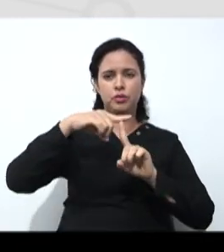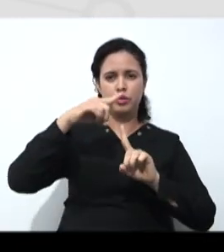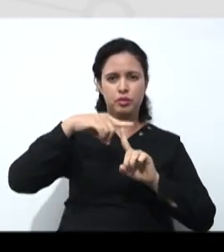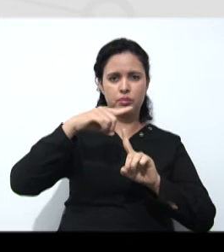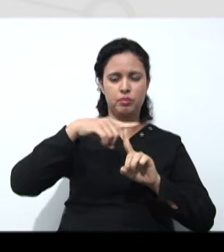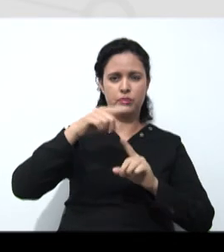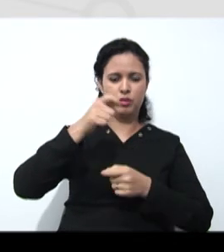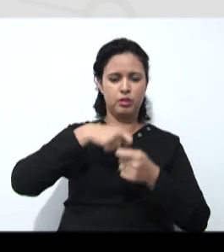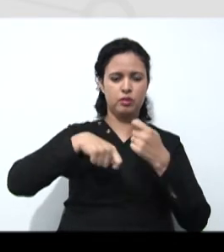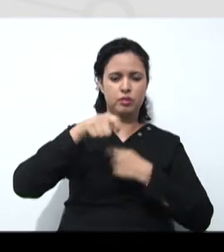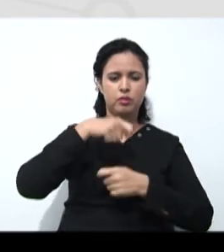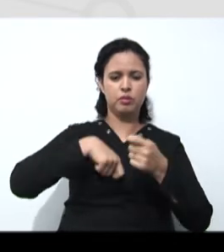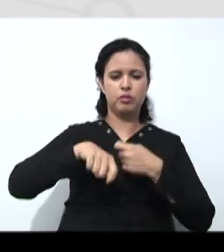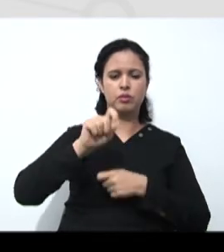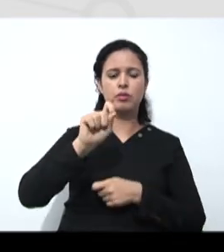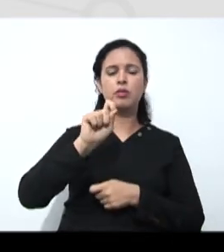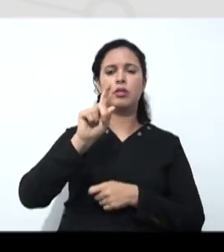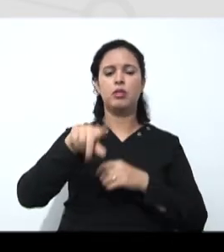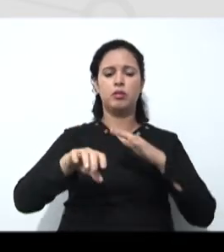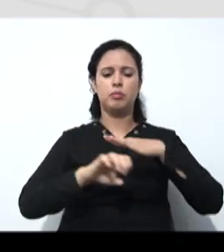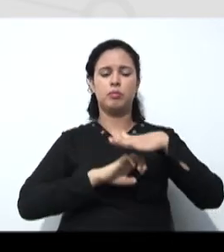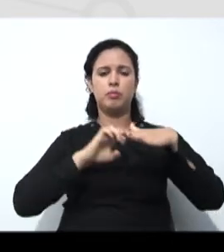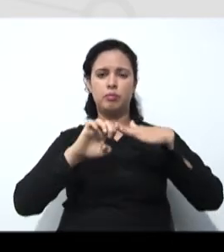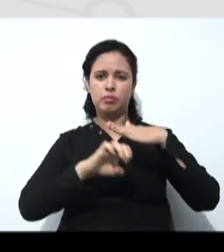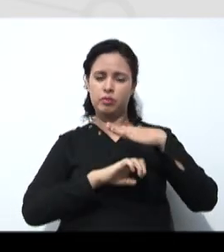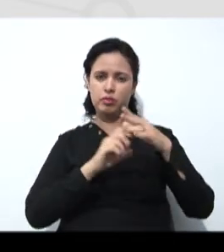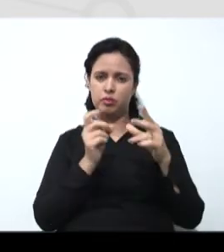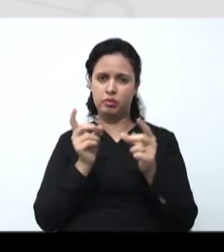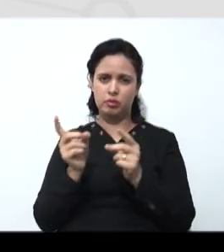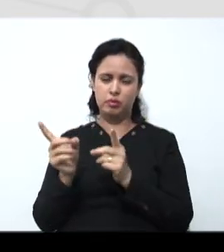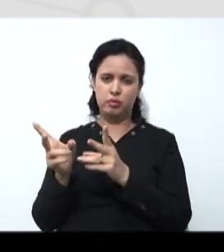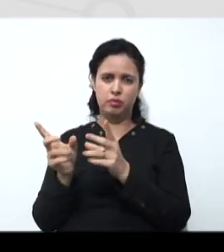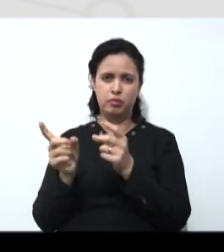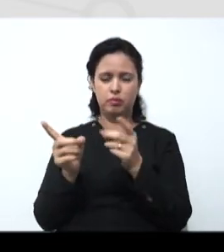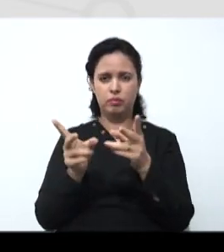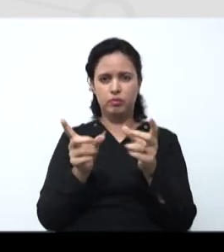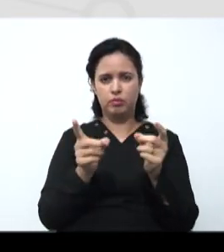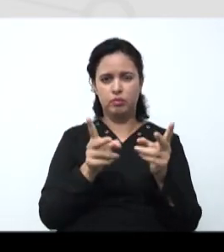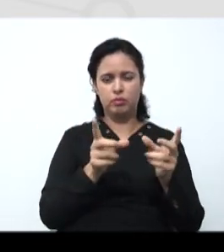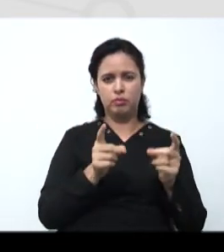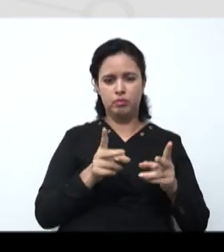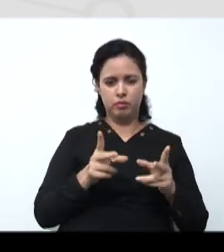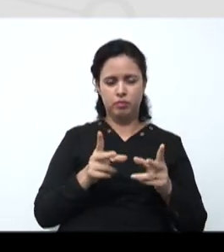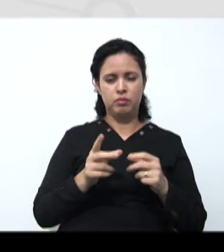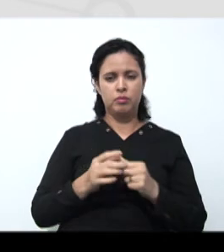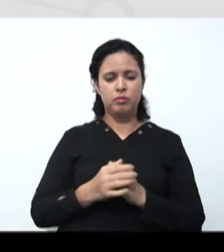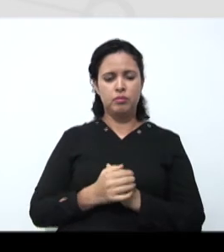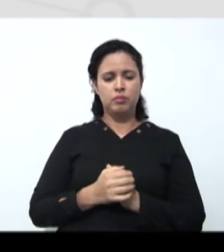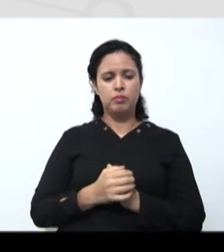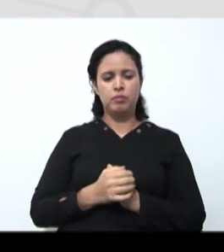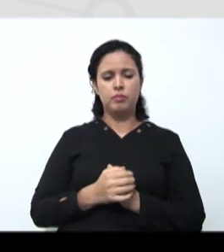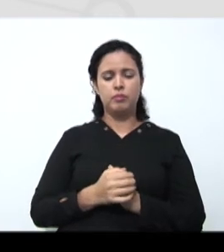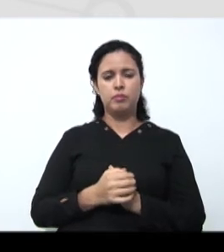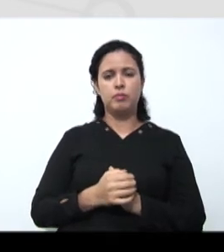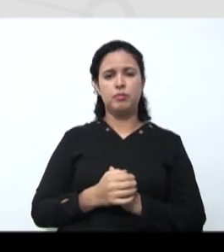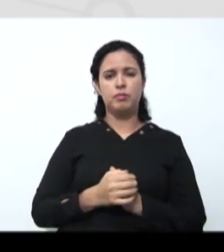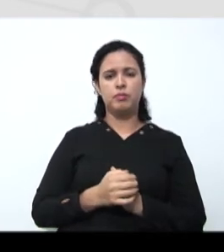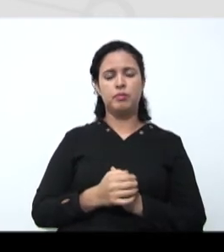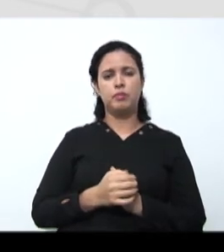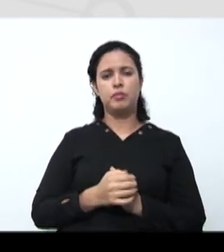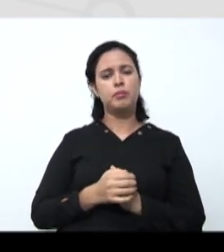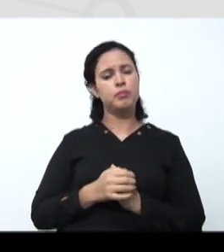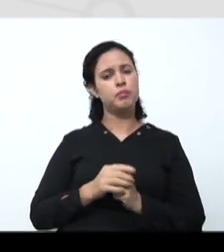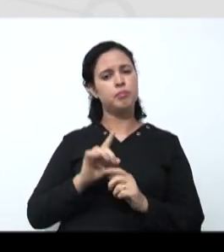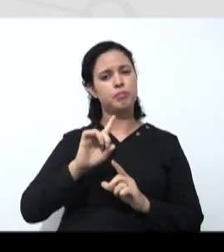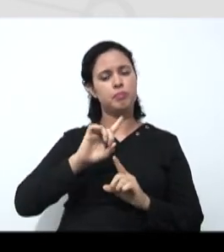que apresentou ali, a gente configurou aqui como o tipo de negócio comercial. Mas se